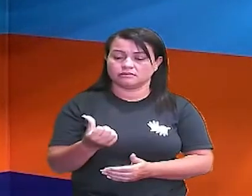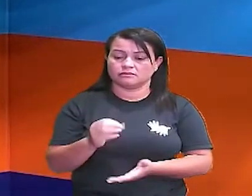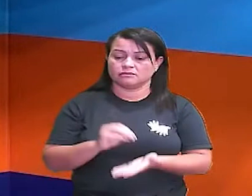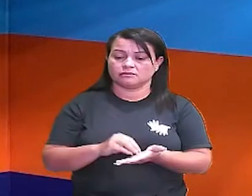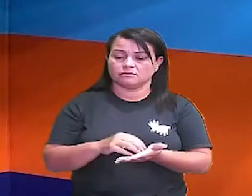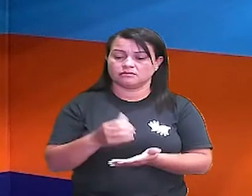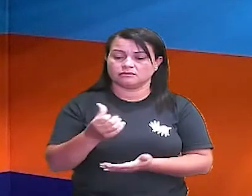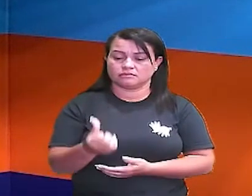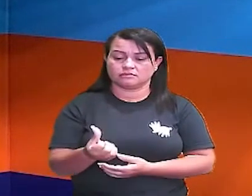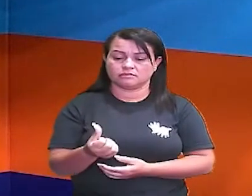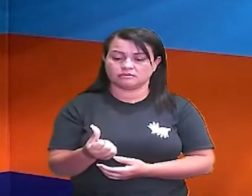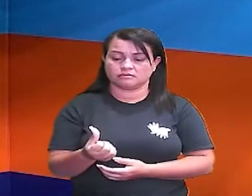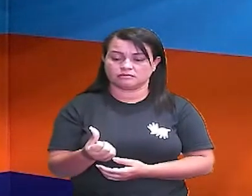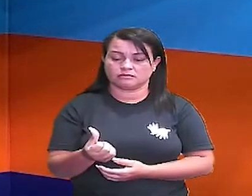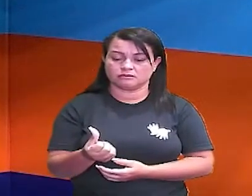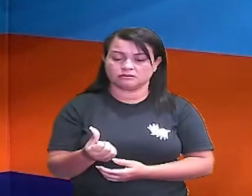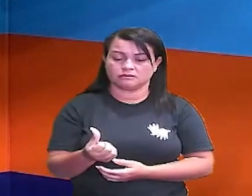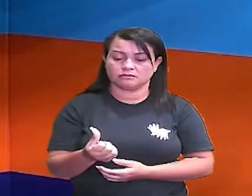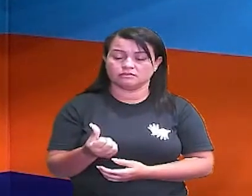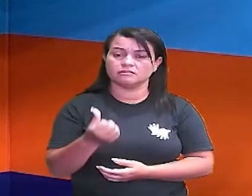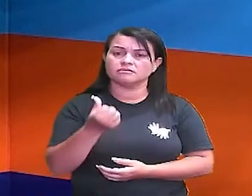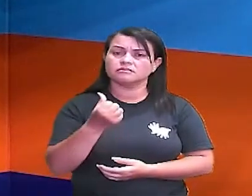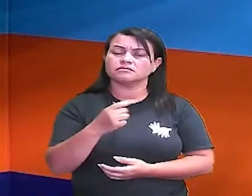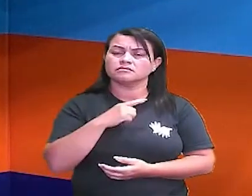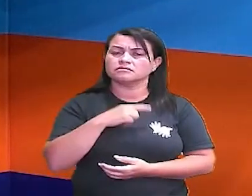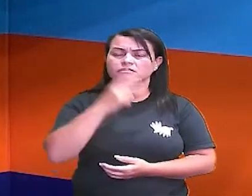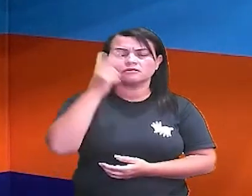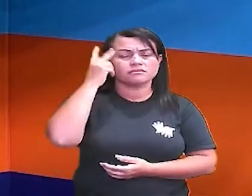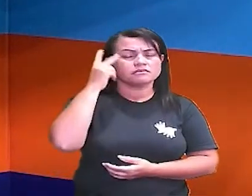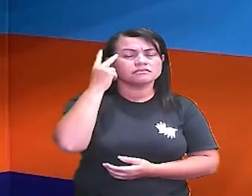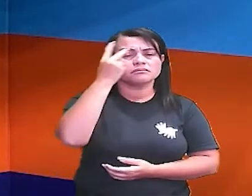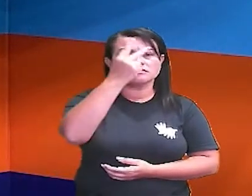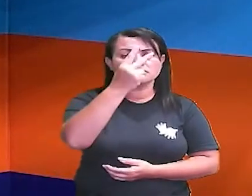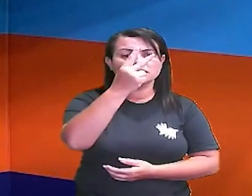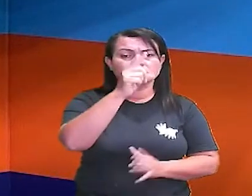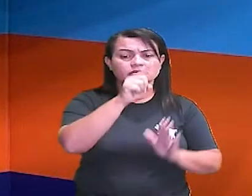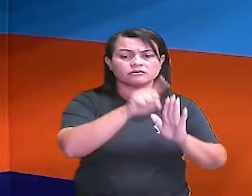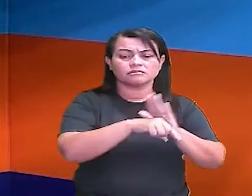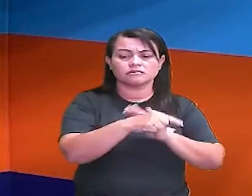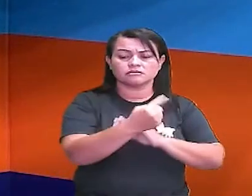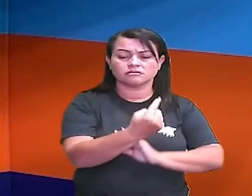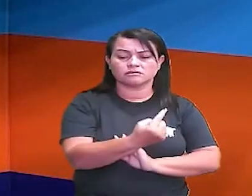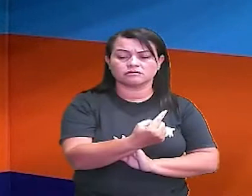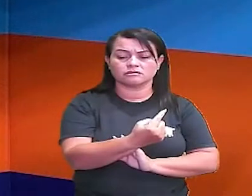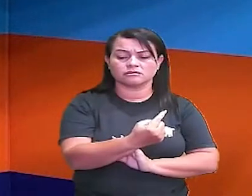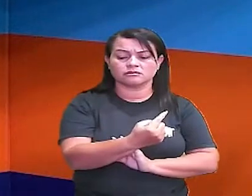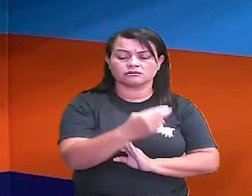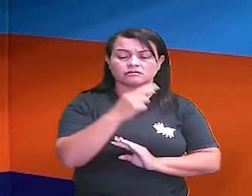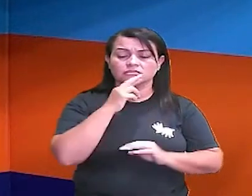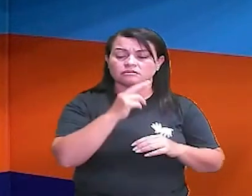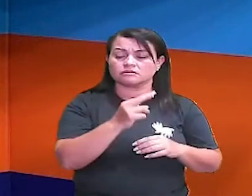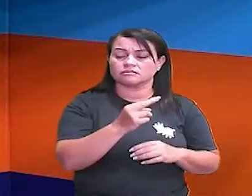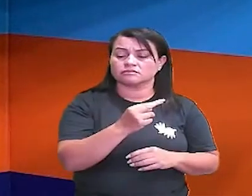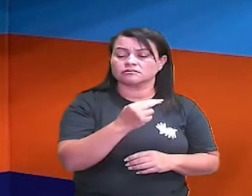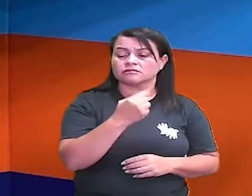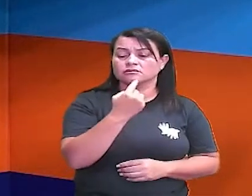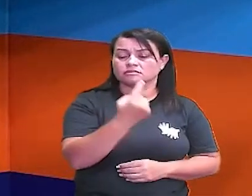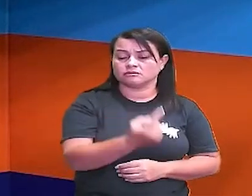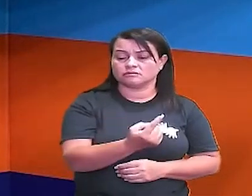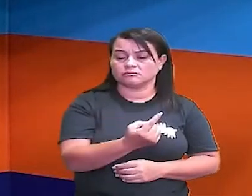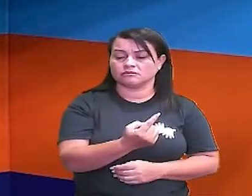o 6 fica aqui embaixo. E aqui eu sigo normalmente. 2 menos 1. Quanto é 2 menos